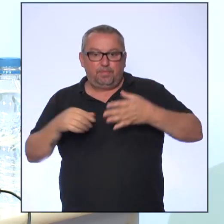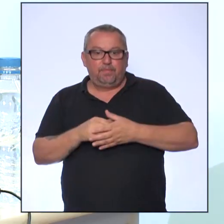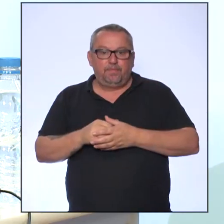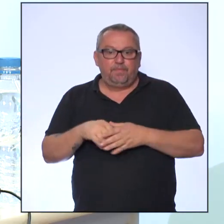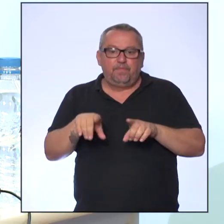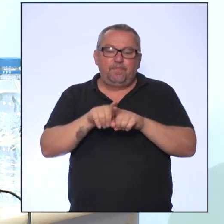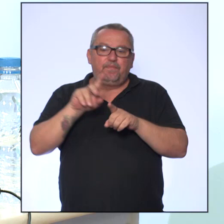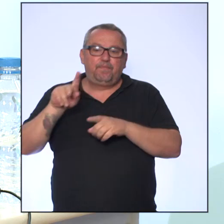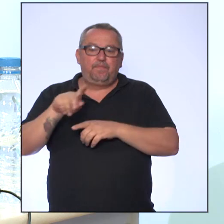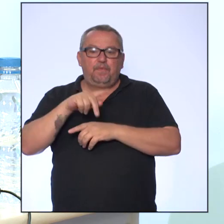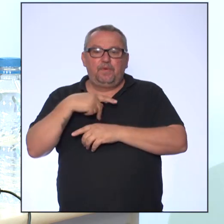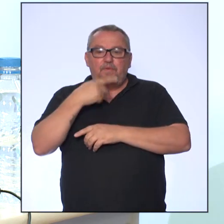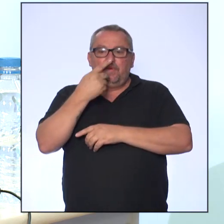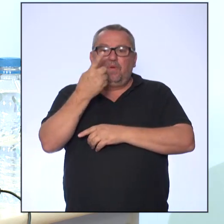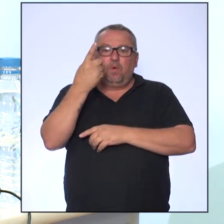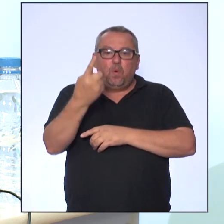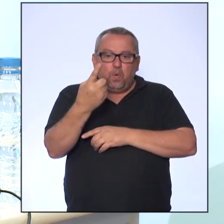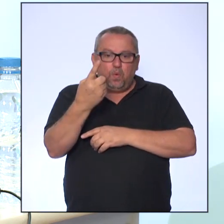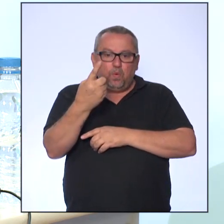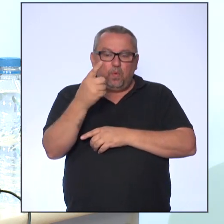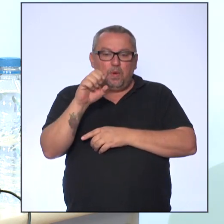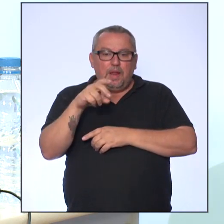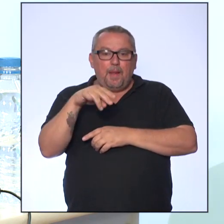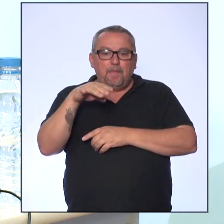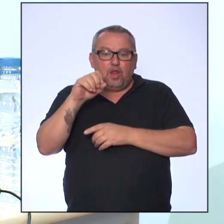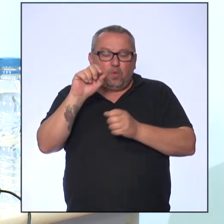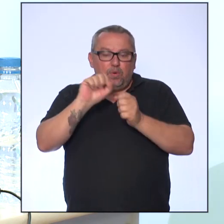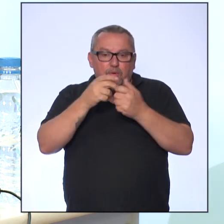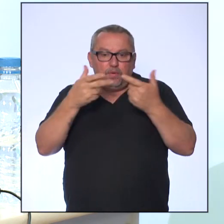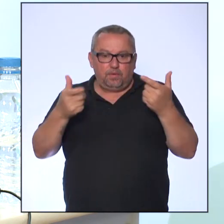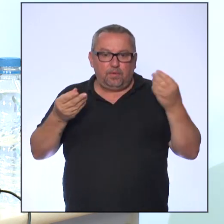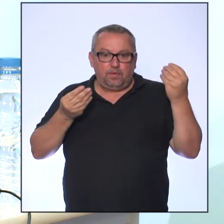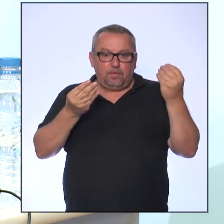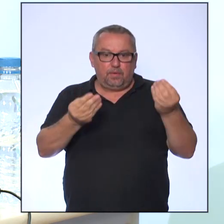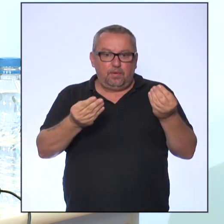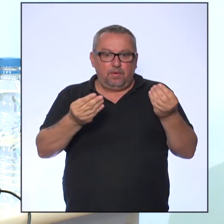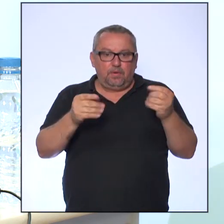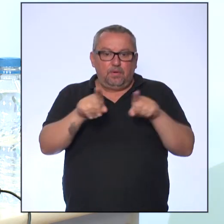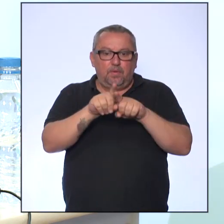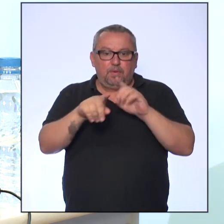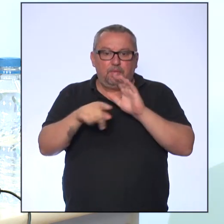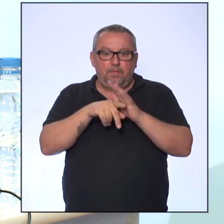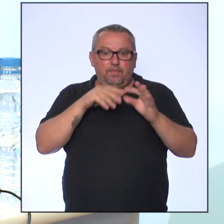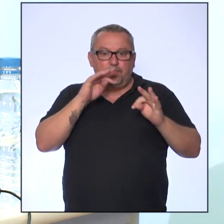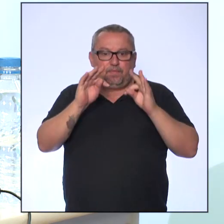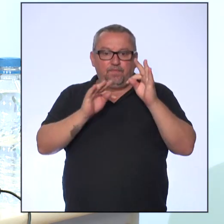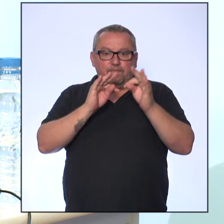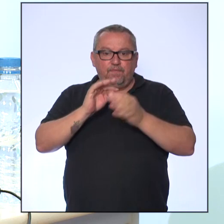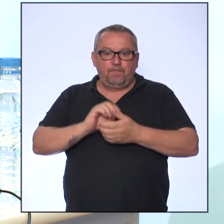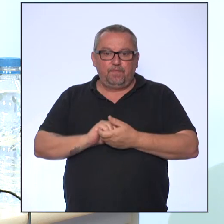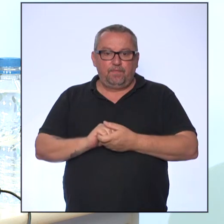está falando só de um dos elementos. Então, eu vou passar alguns elementos, a parte técnica. Vamos lá.